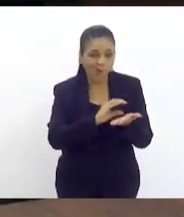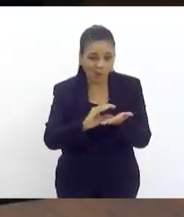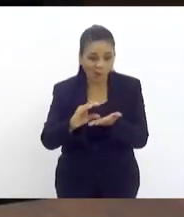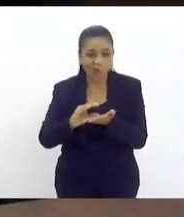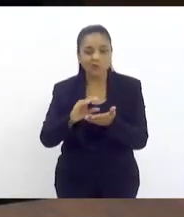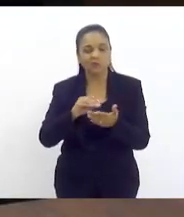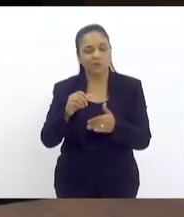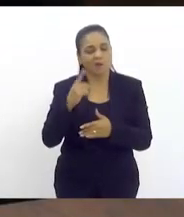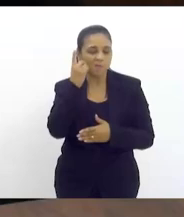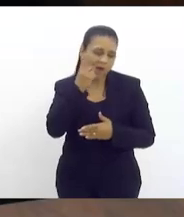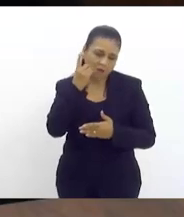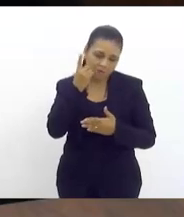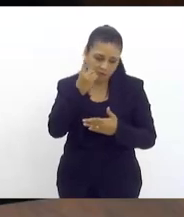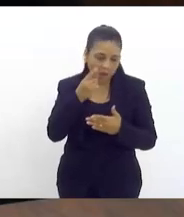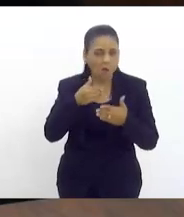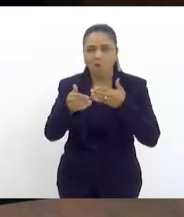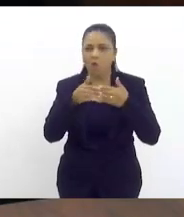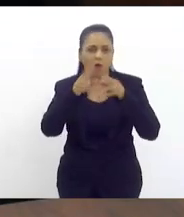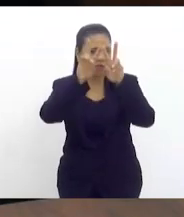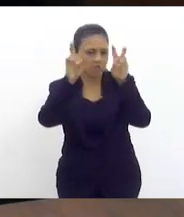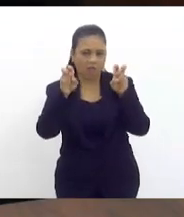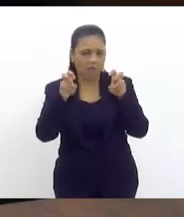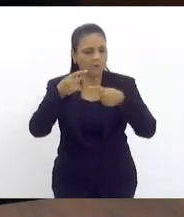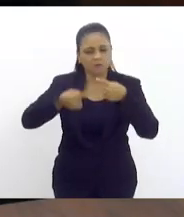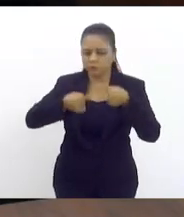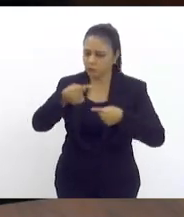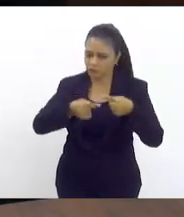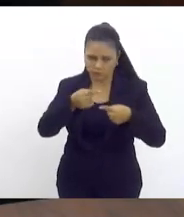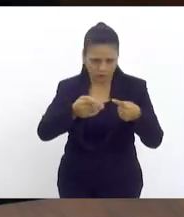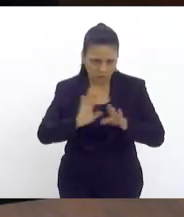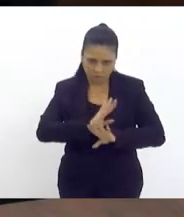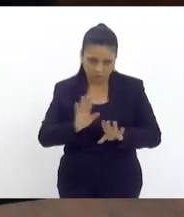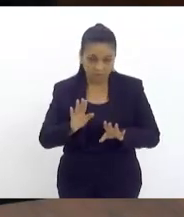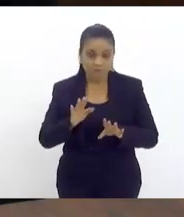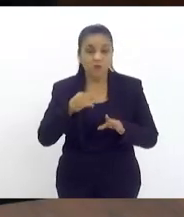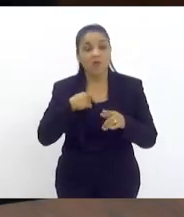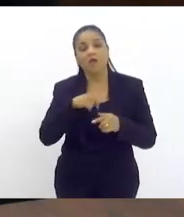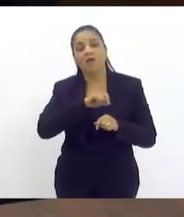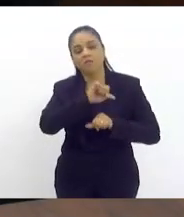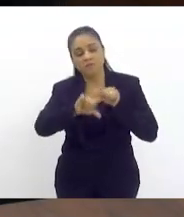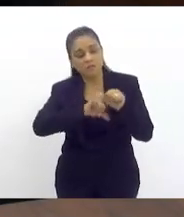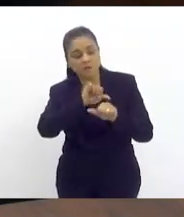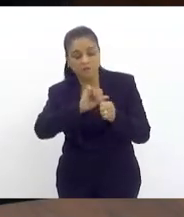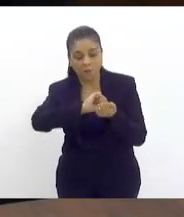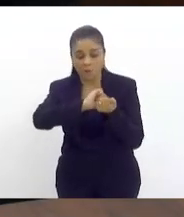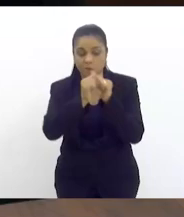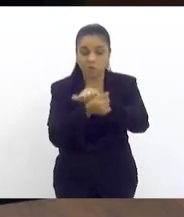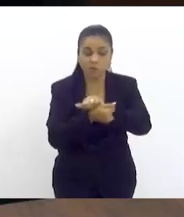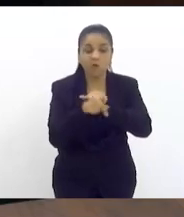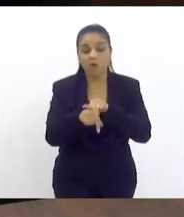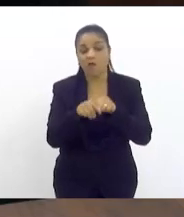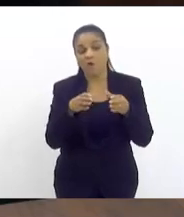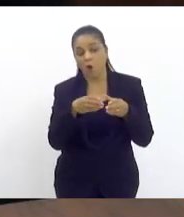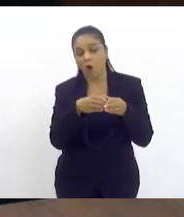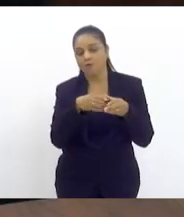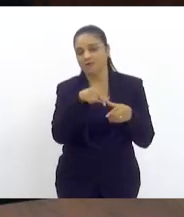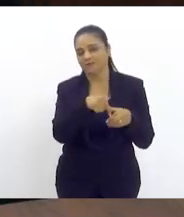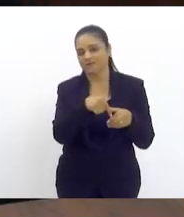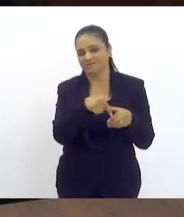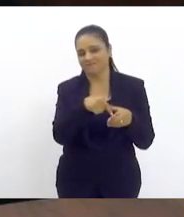relação a qualquer matéria, mas fato é que quem transformou a indicação legislativa foi a comissão.